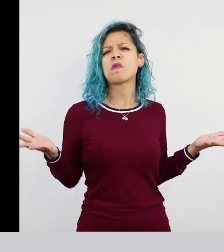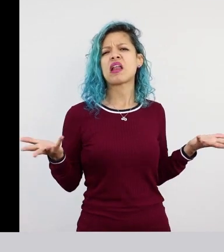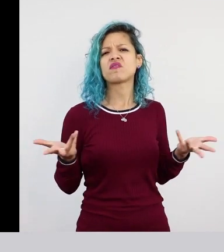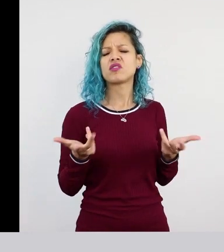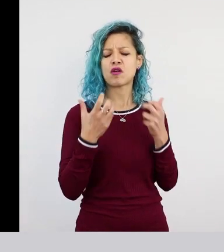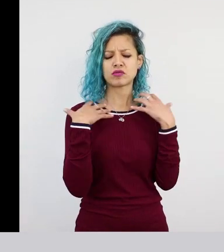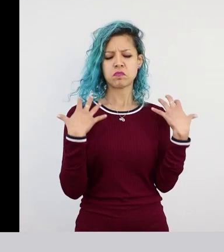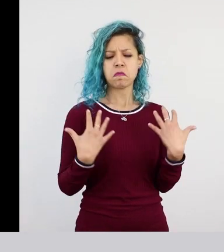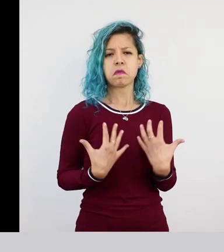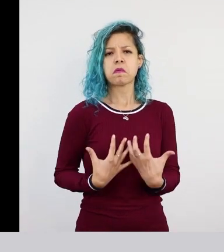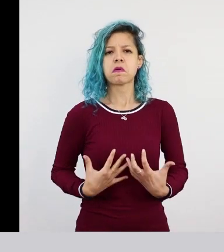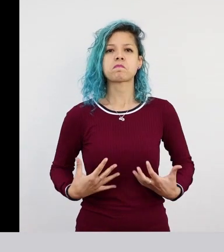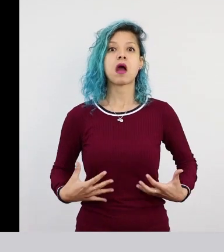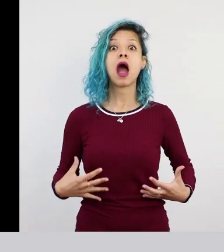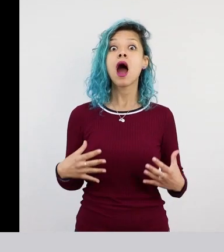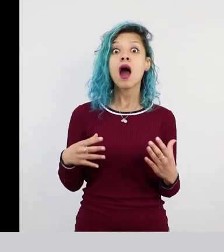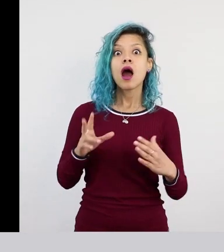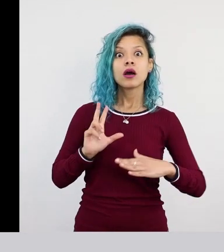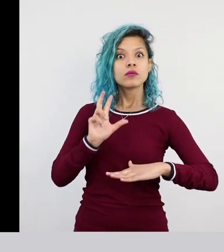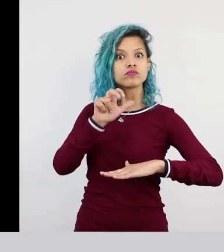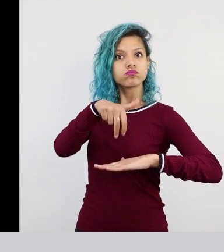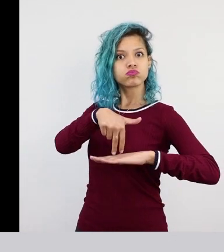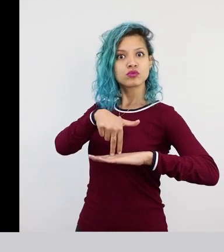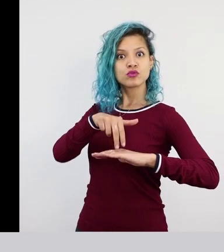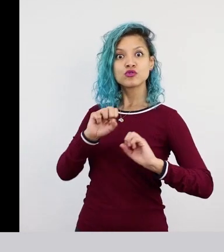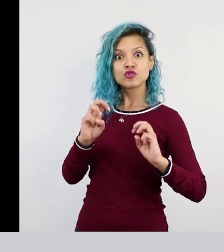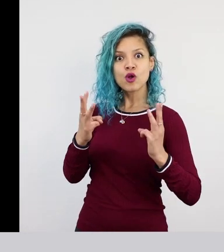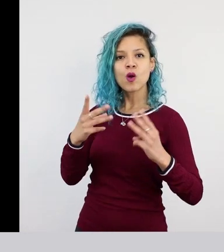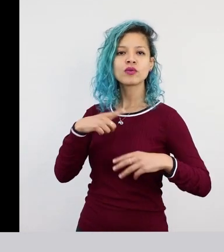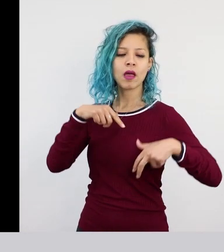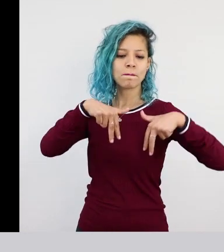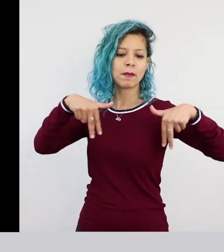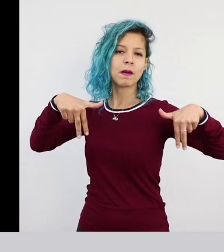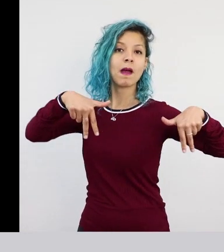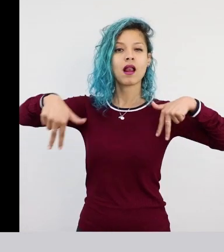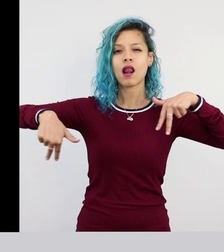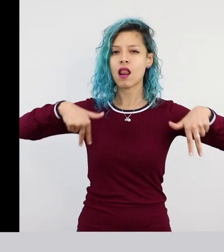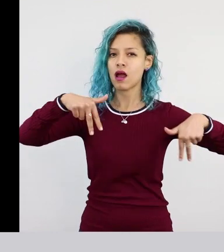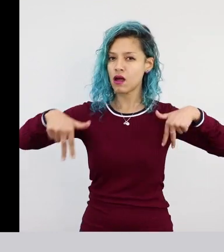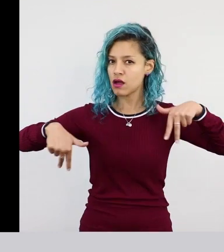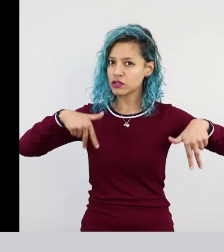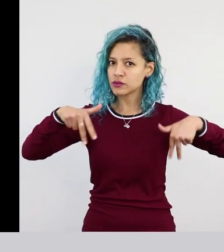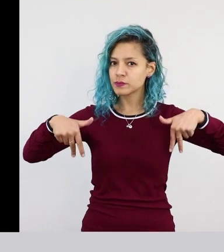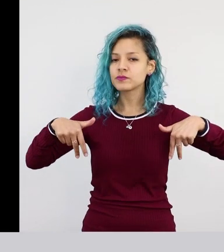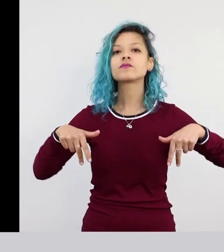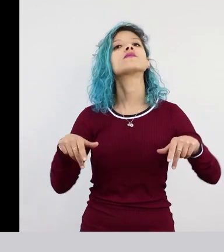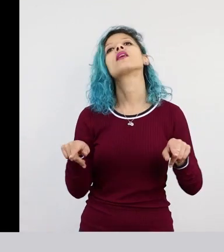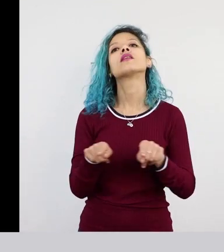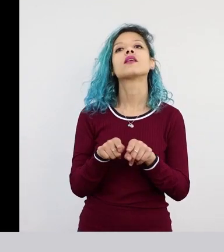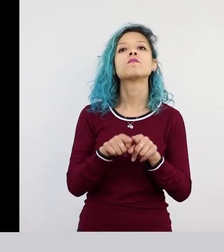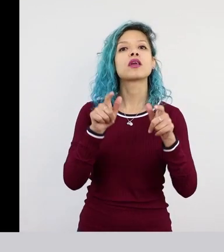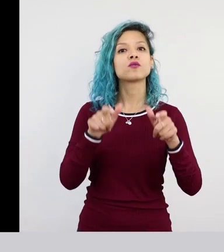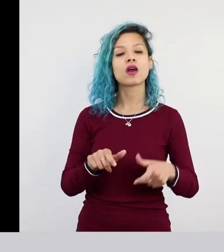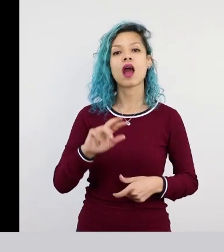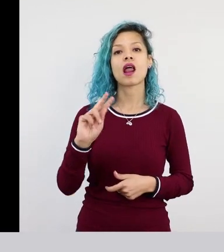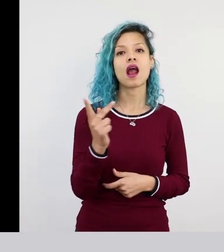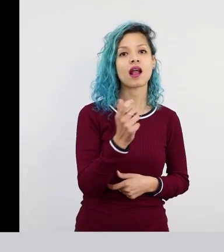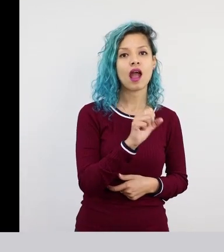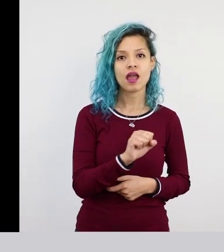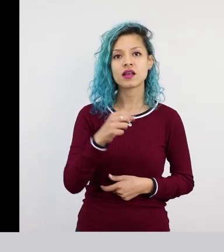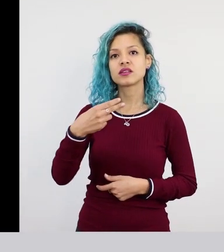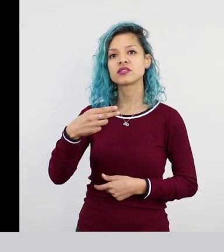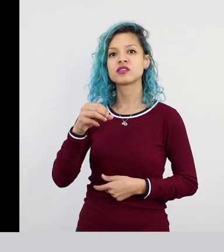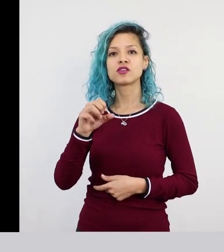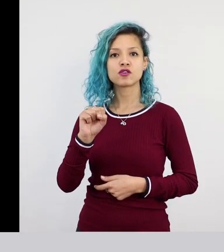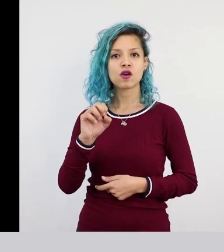roupas maravilhosas, dos espetáculos com bailarinos e as casas, né?